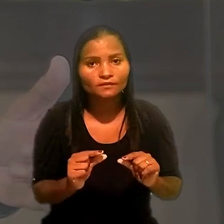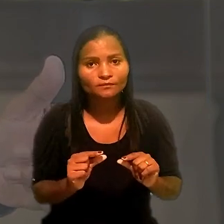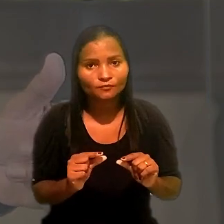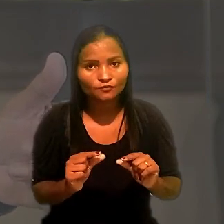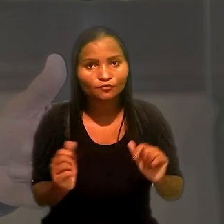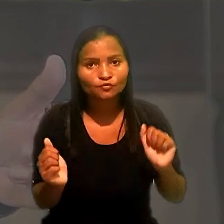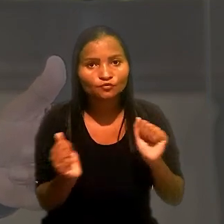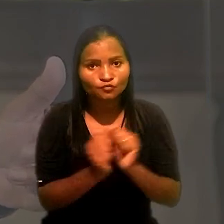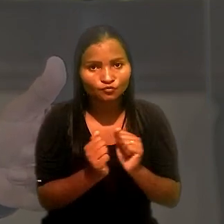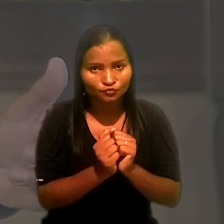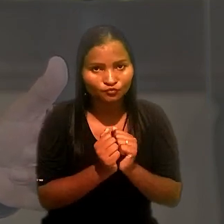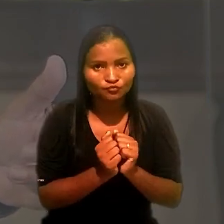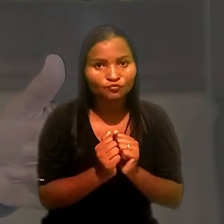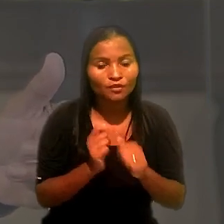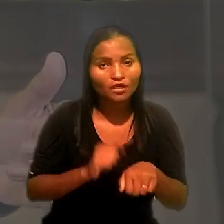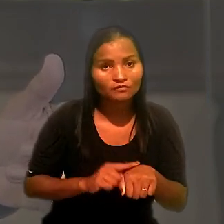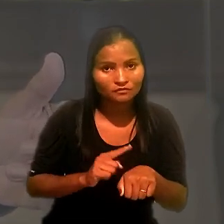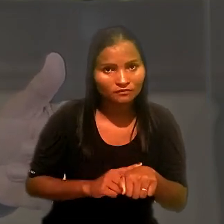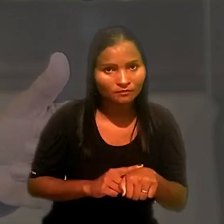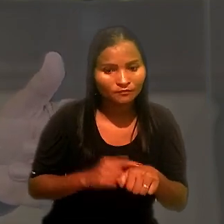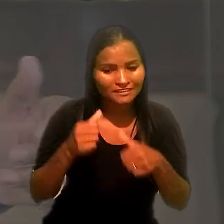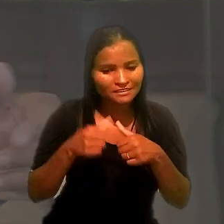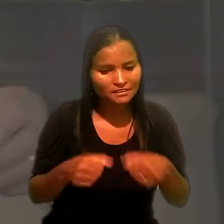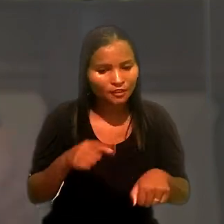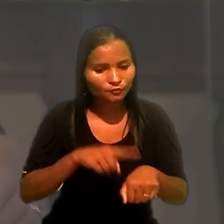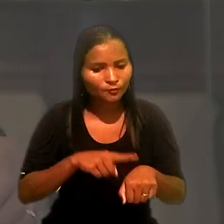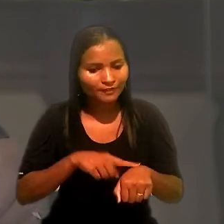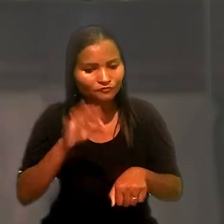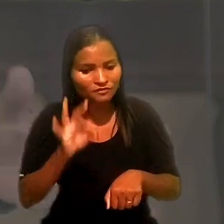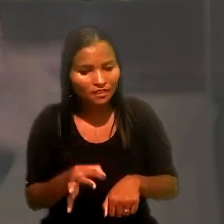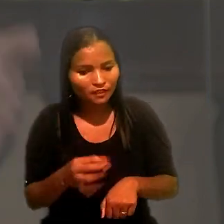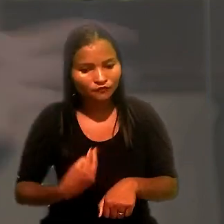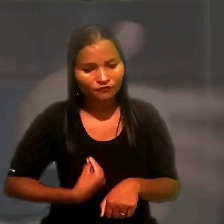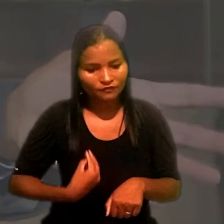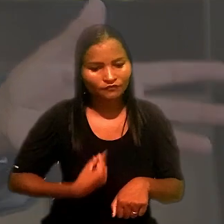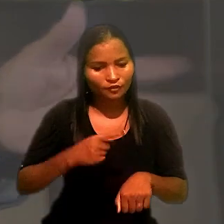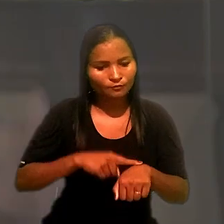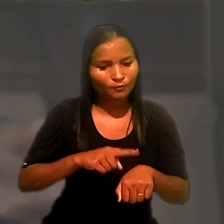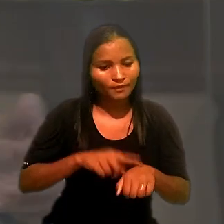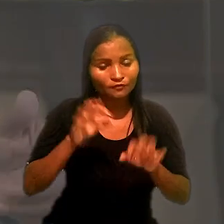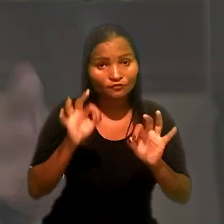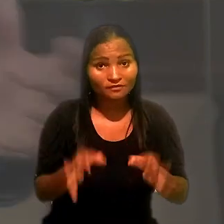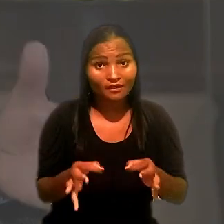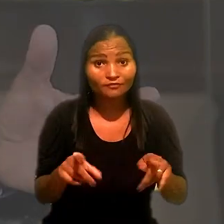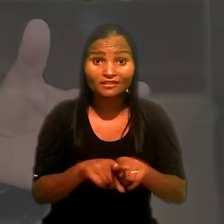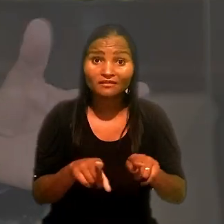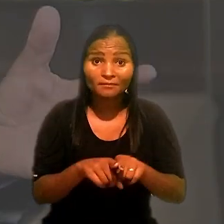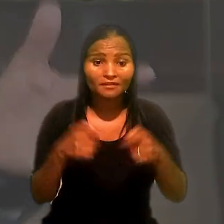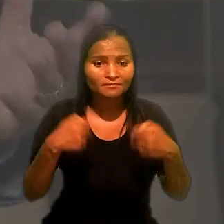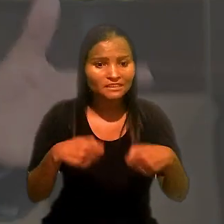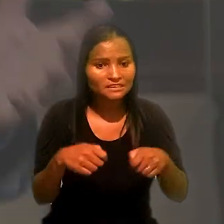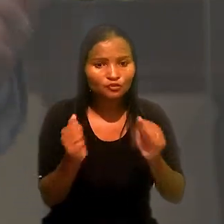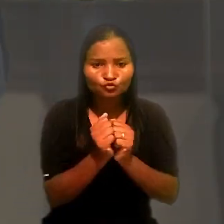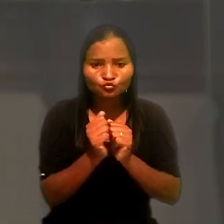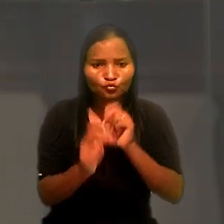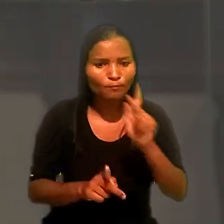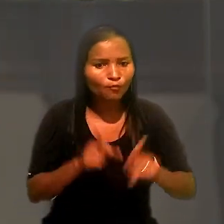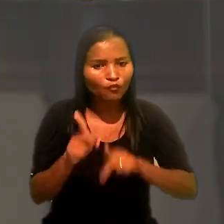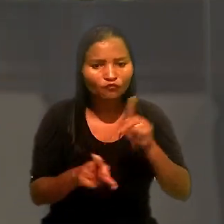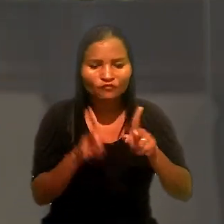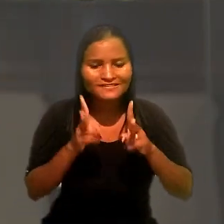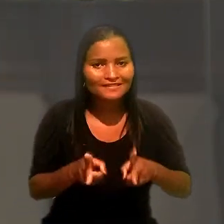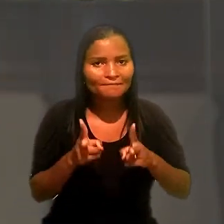junto ao seu tempo. Estar no momento certo, vivendo o momento certo. Além de estar sempre com o povo. Sempre